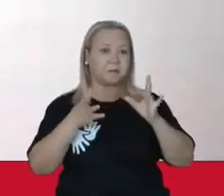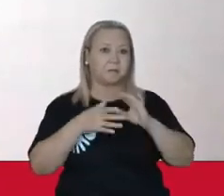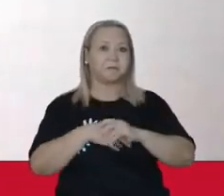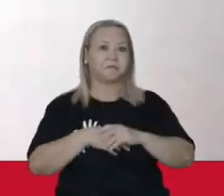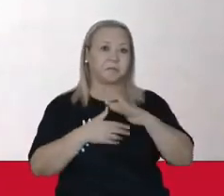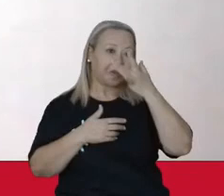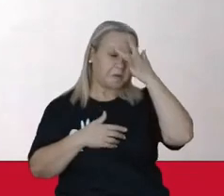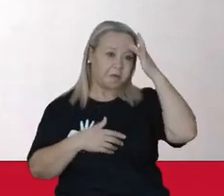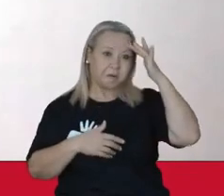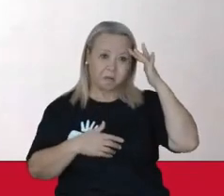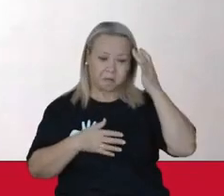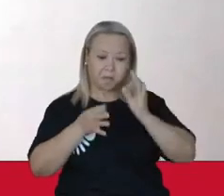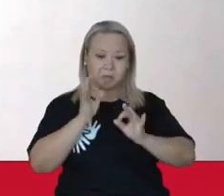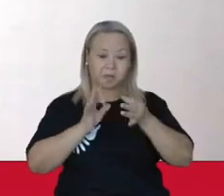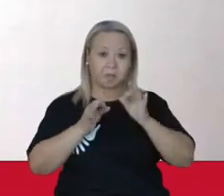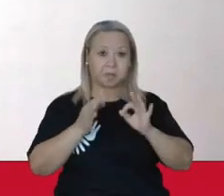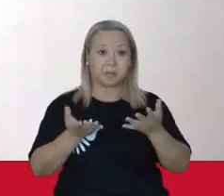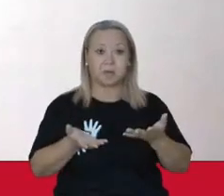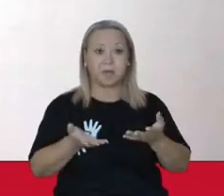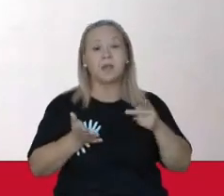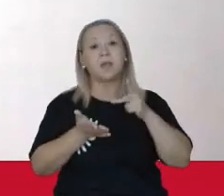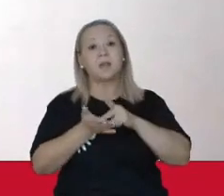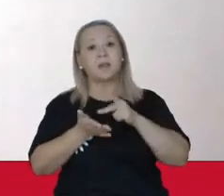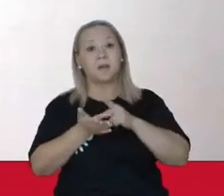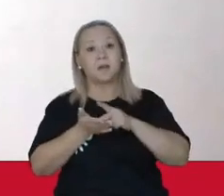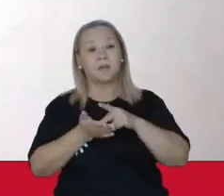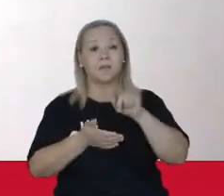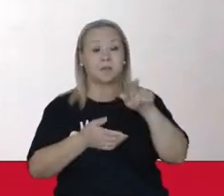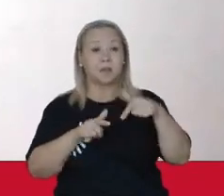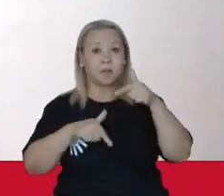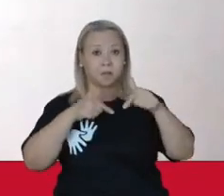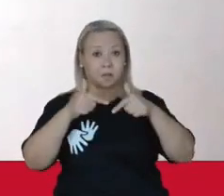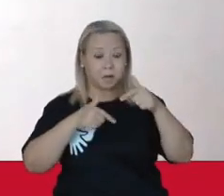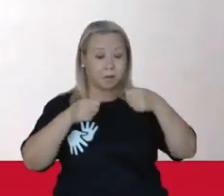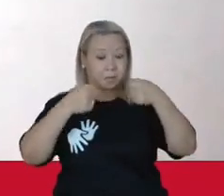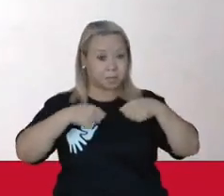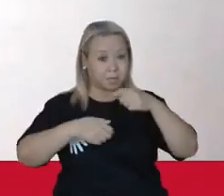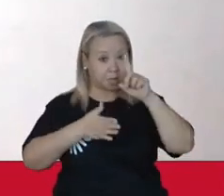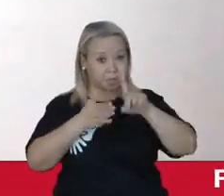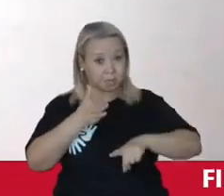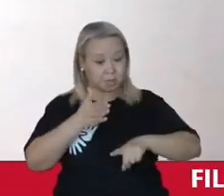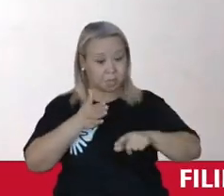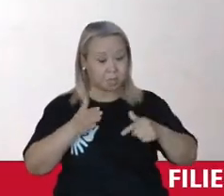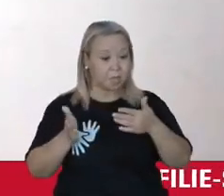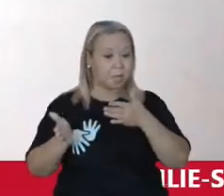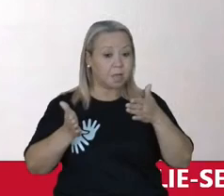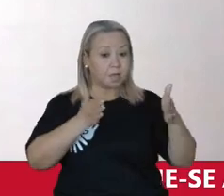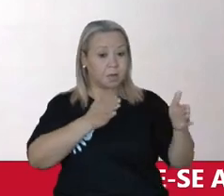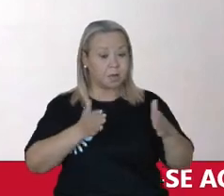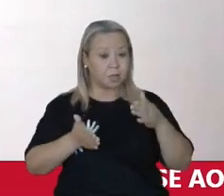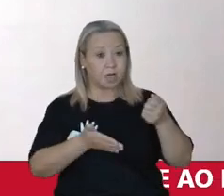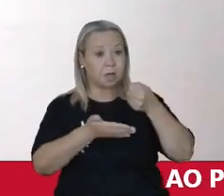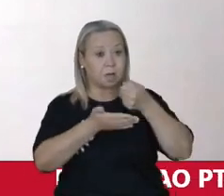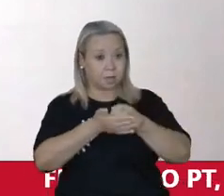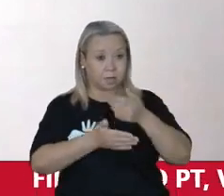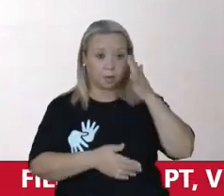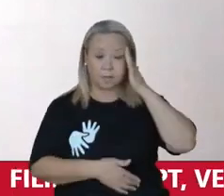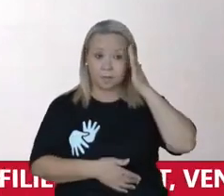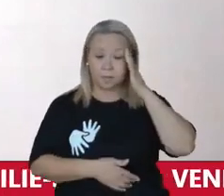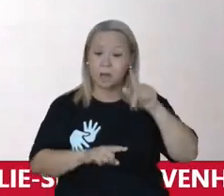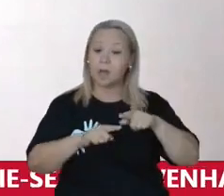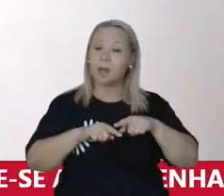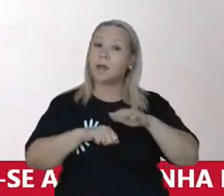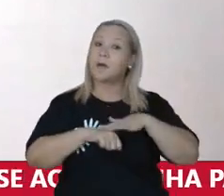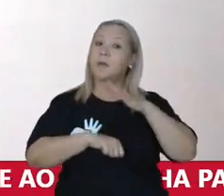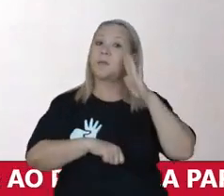como pessoa jurídica. Quer dizer, na verdade, você é um trabalhador que deveria ter direitos, deveria ter uma jornada definida,